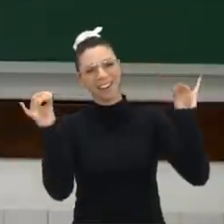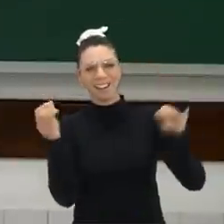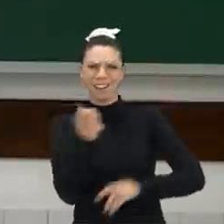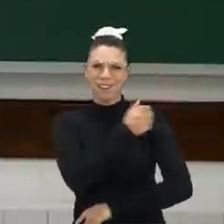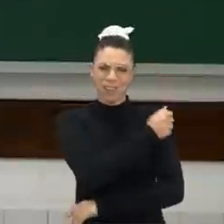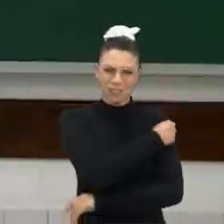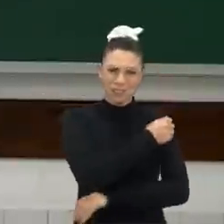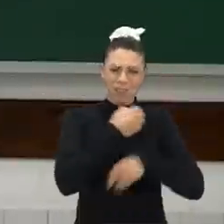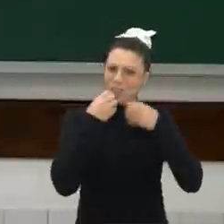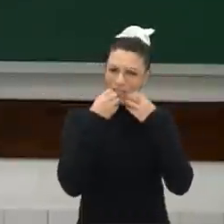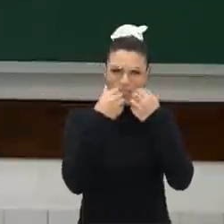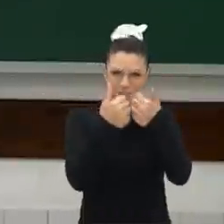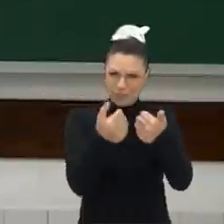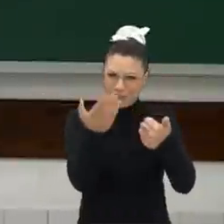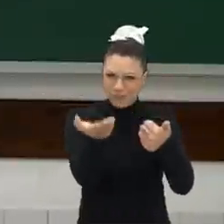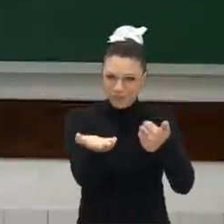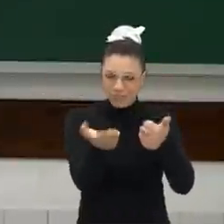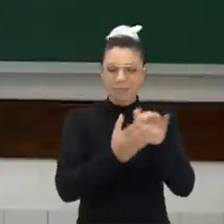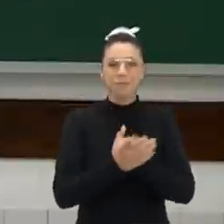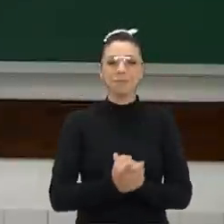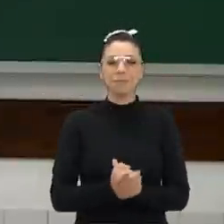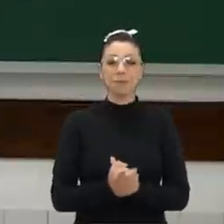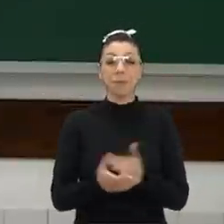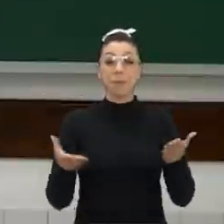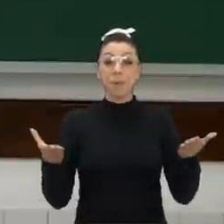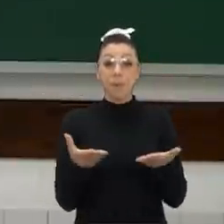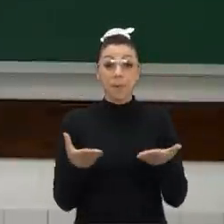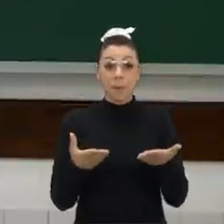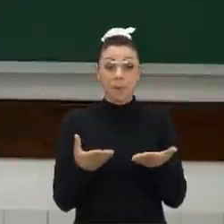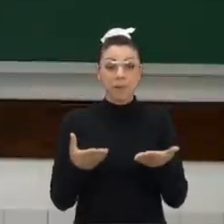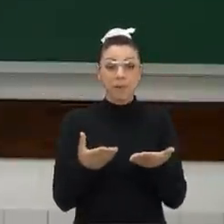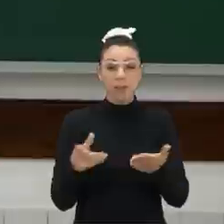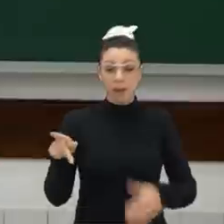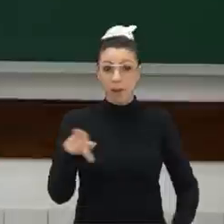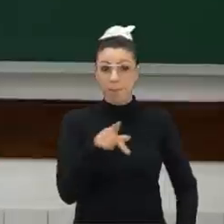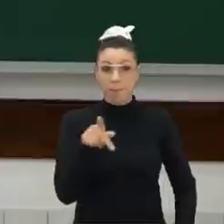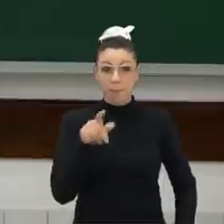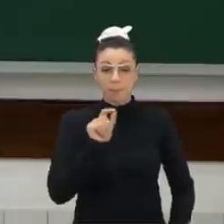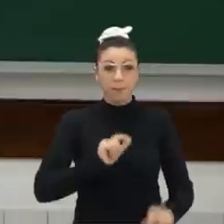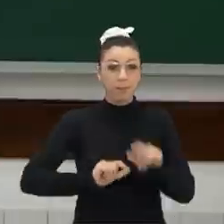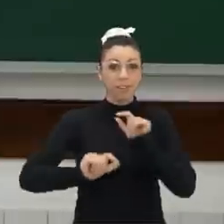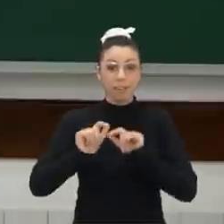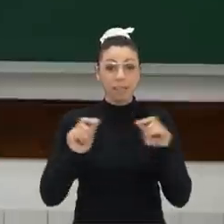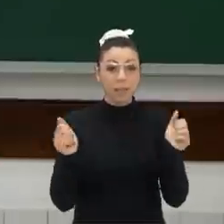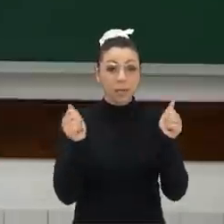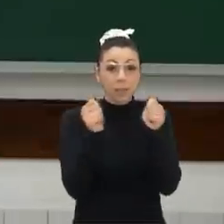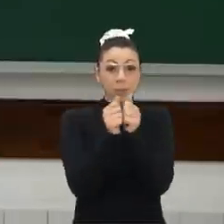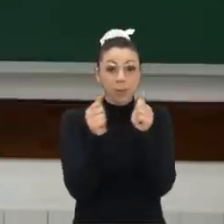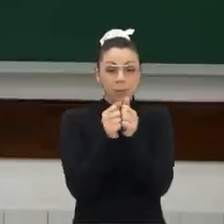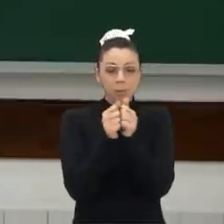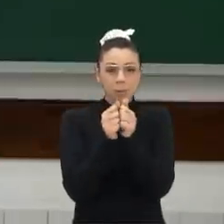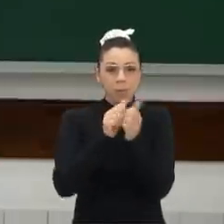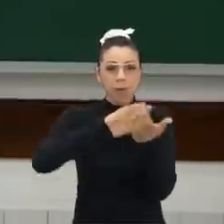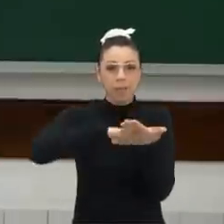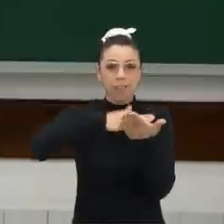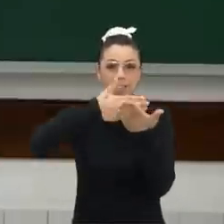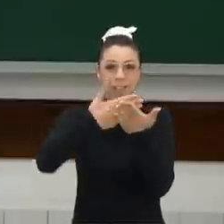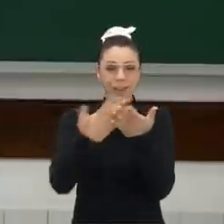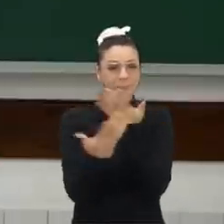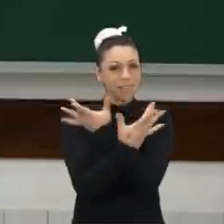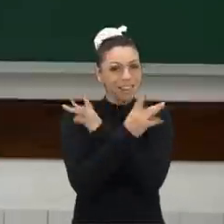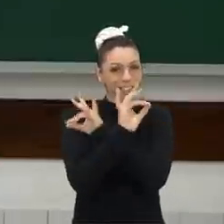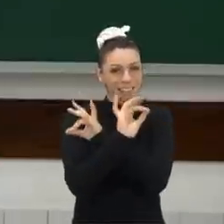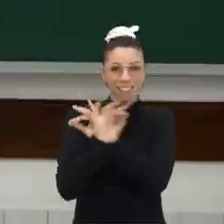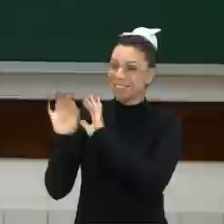guys. How are you? Hoje a teacher está com a nossa professora Elaine.